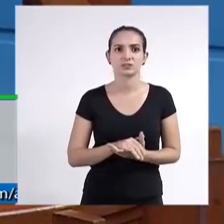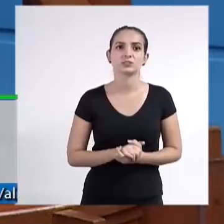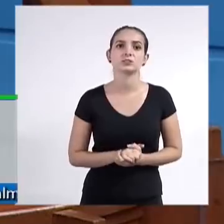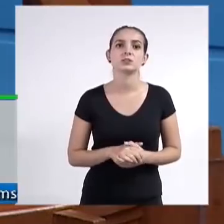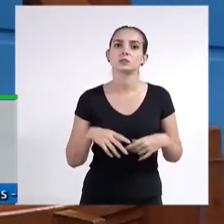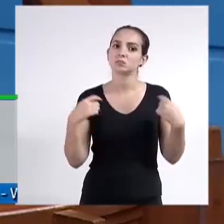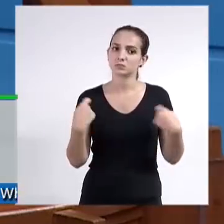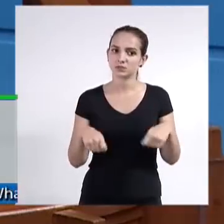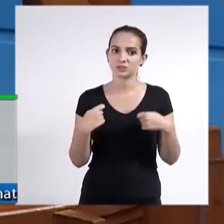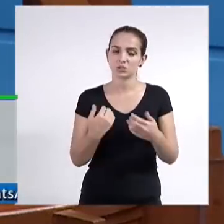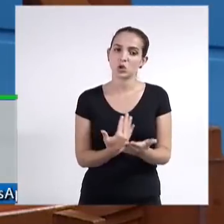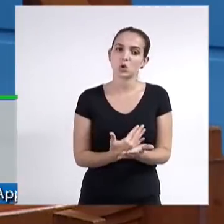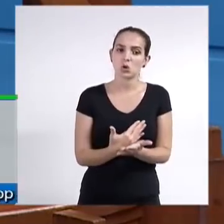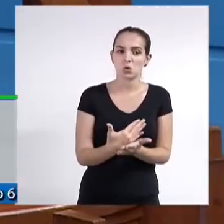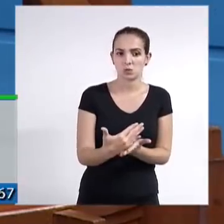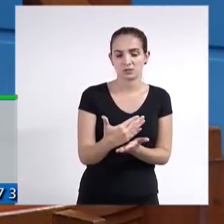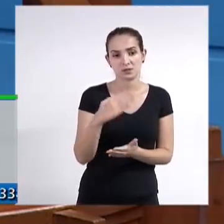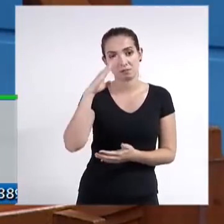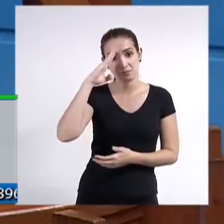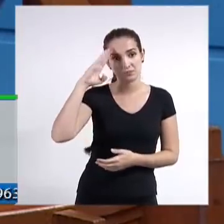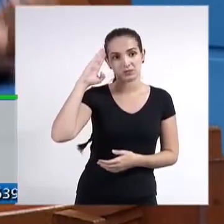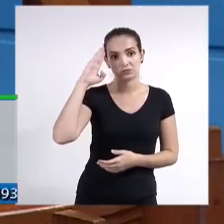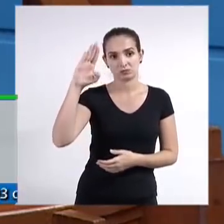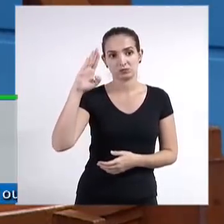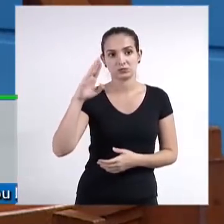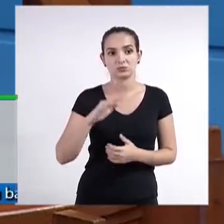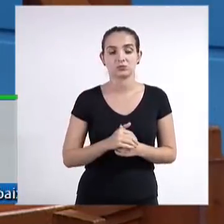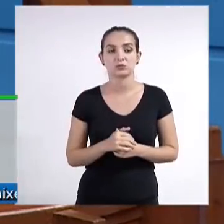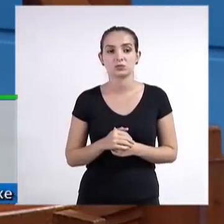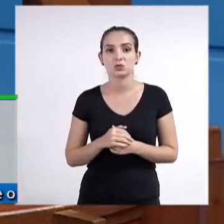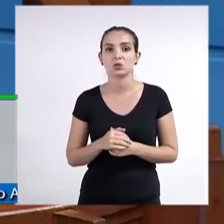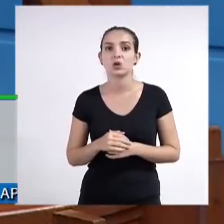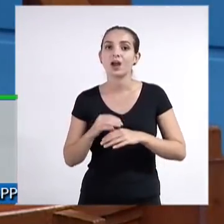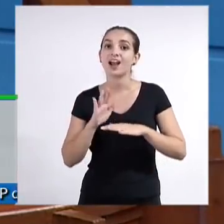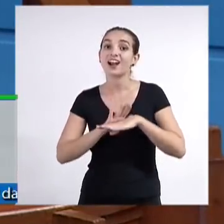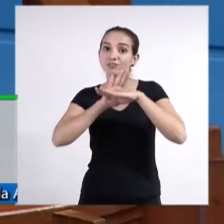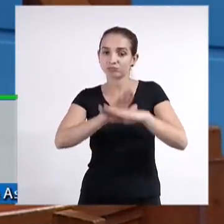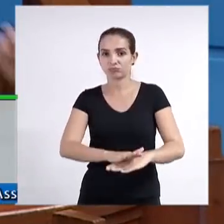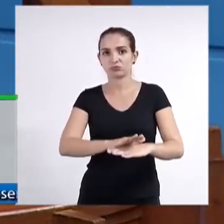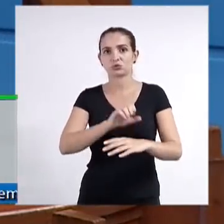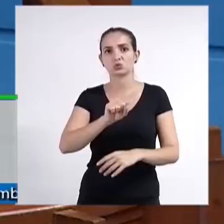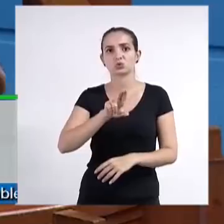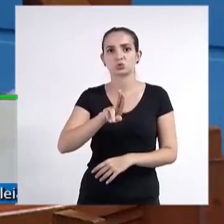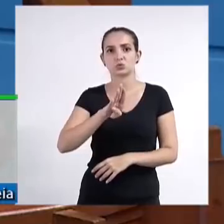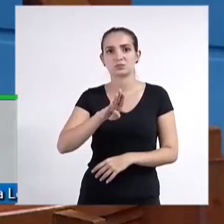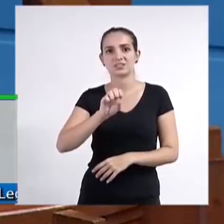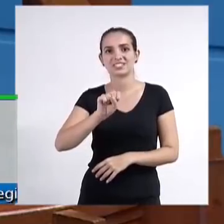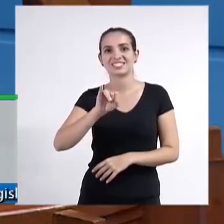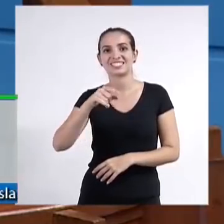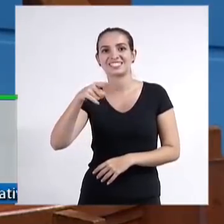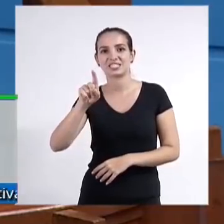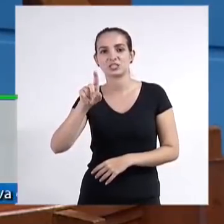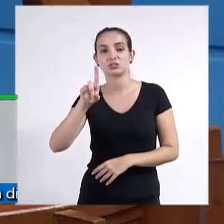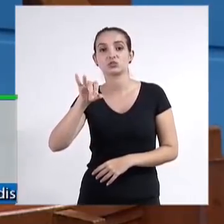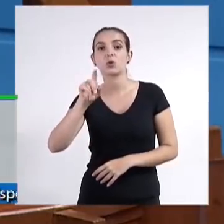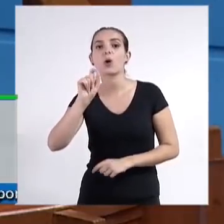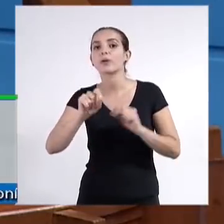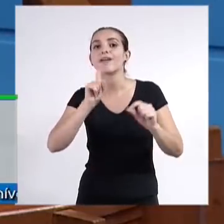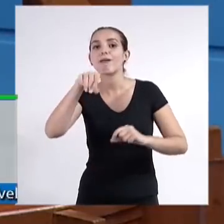ela precisava começar principalmente pelos subsídios. Principalmente pelos subsídios.